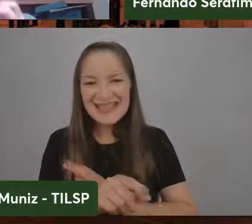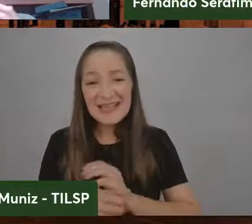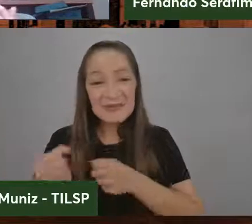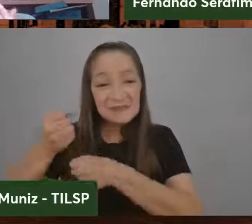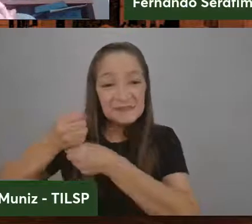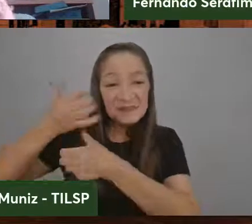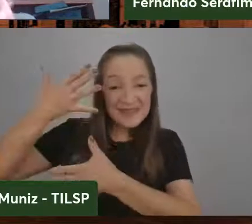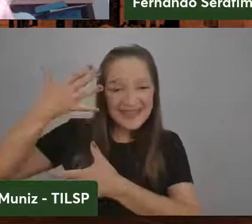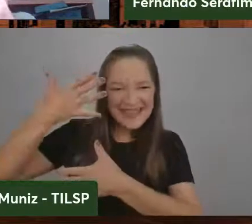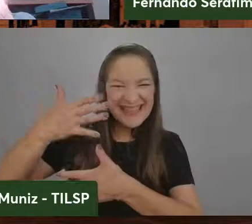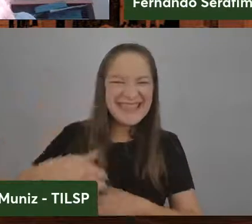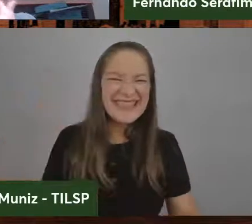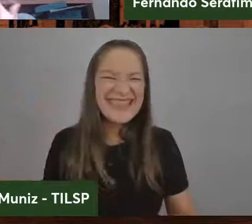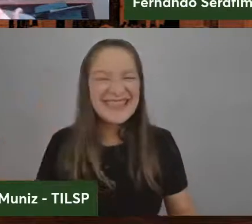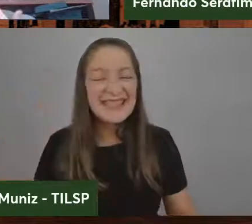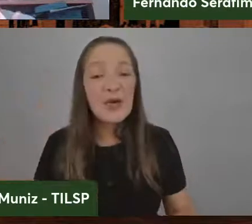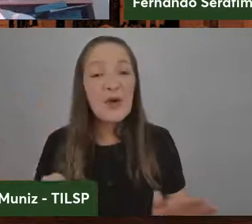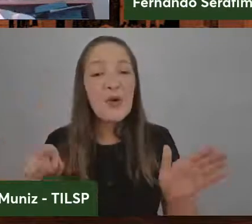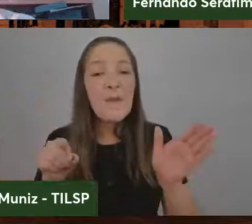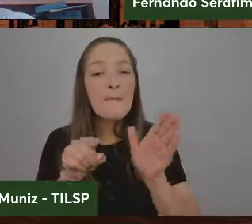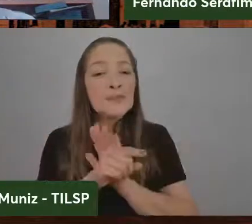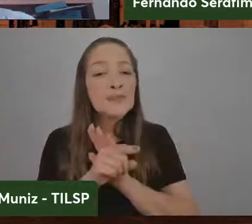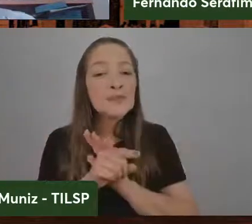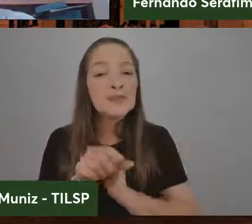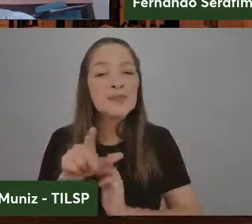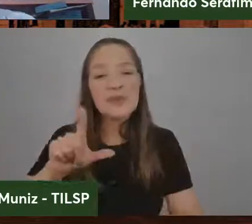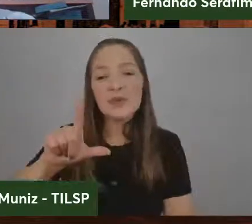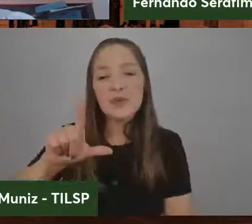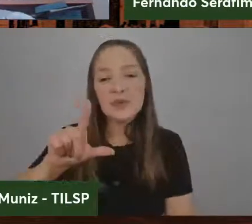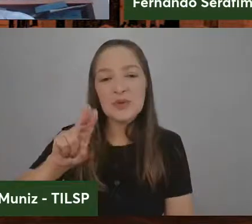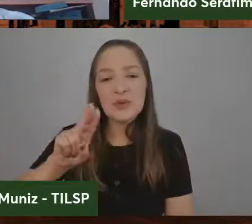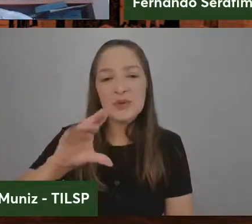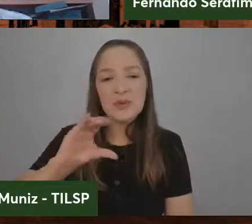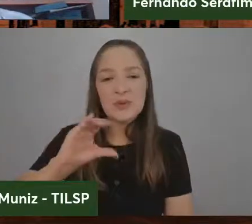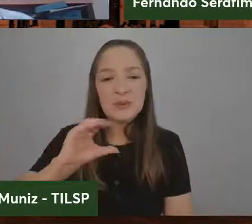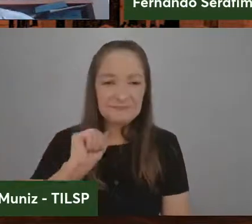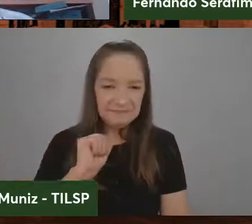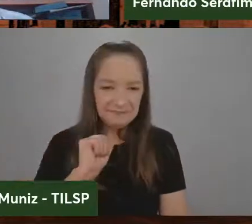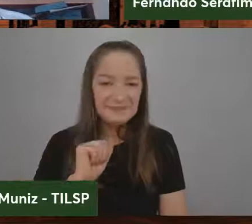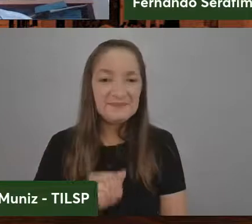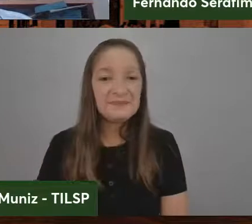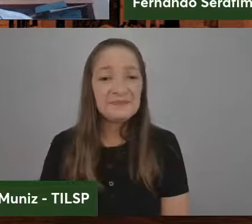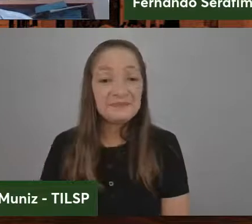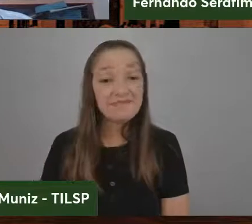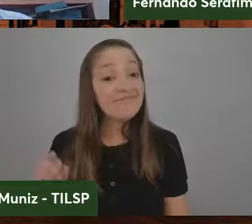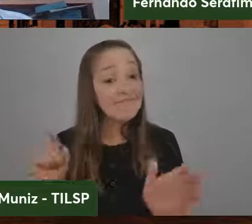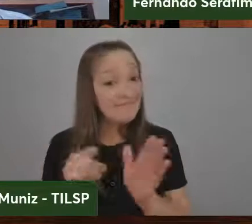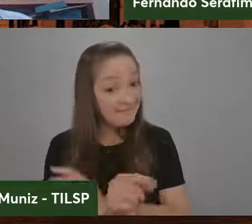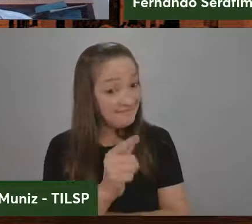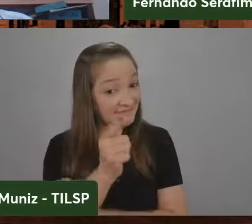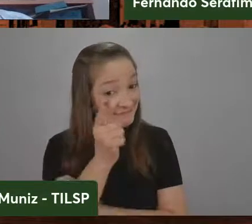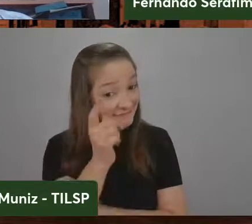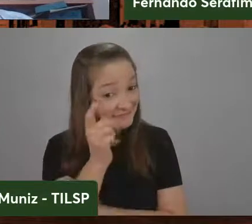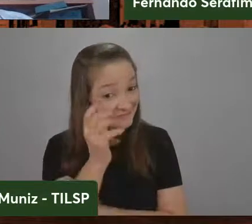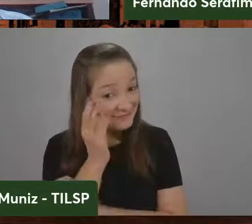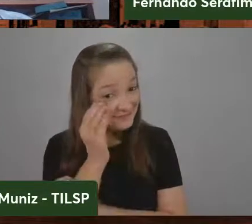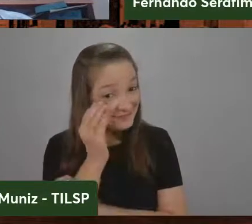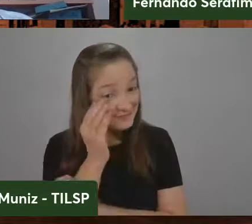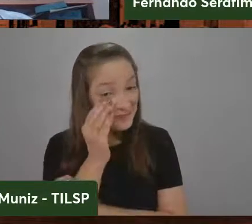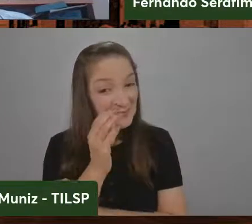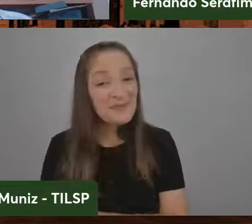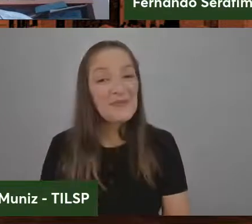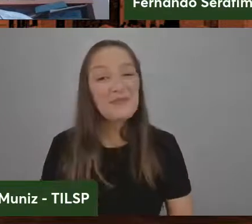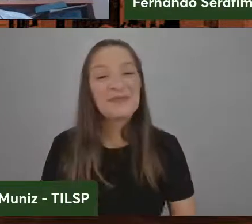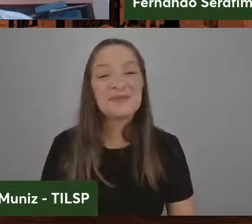chat aqui. Uma pergunta, então, agora da Lúcia Almeida. Pergunta bem curiosa, que também tem um link com o que você acabou de falar. Ela diz